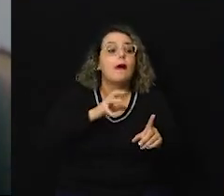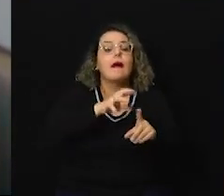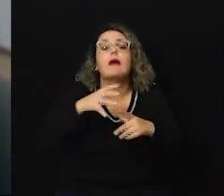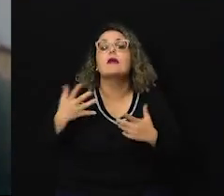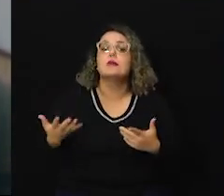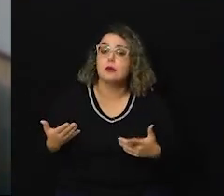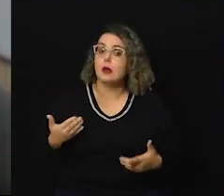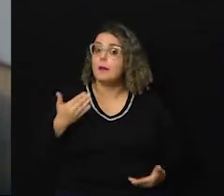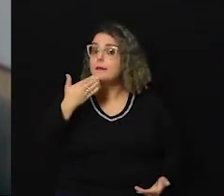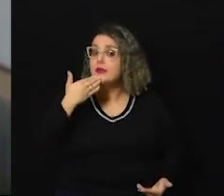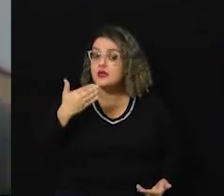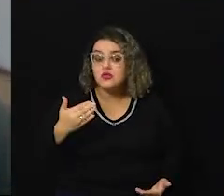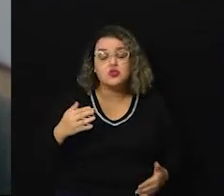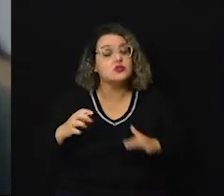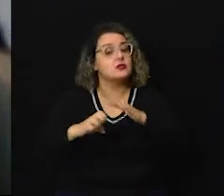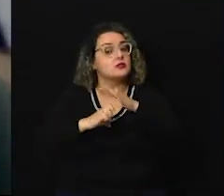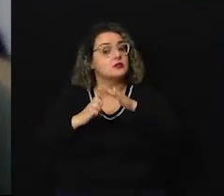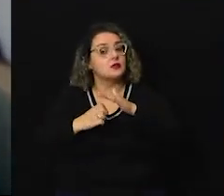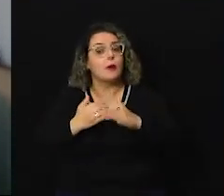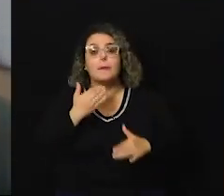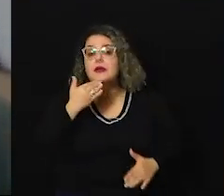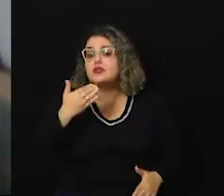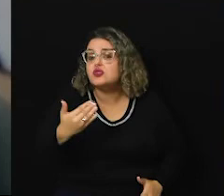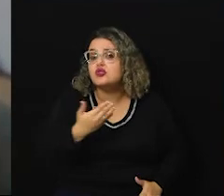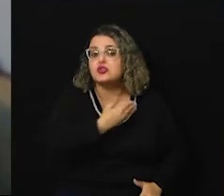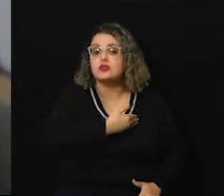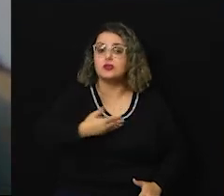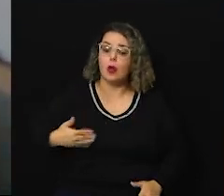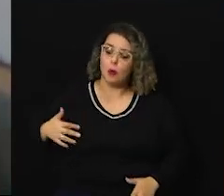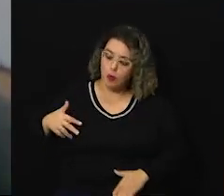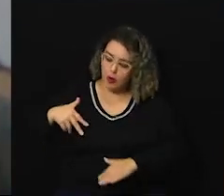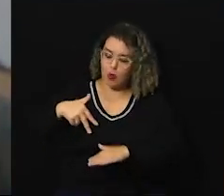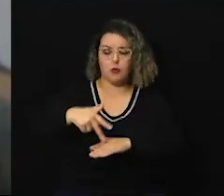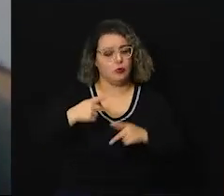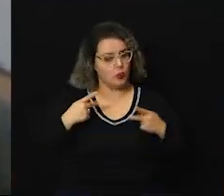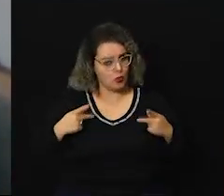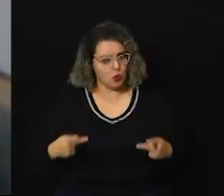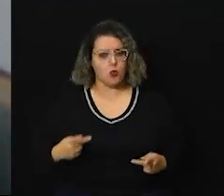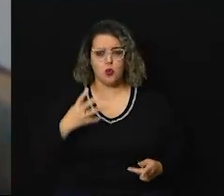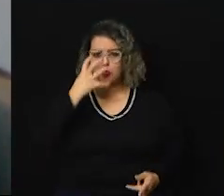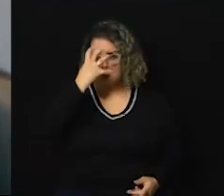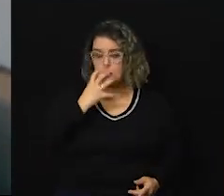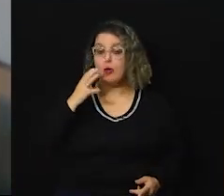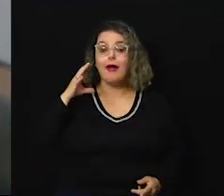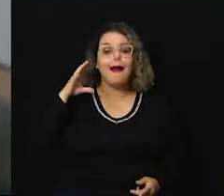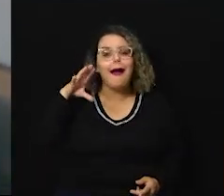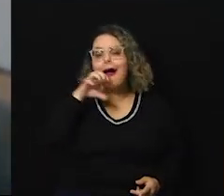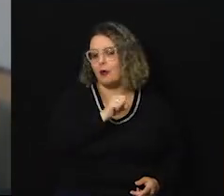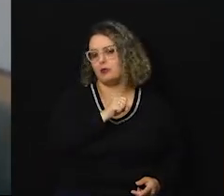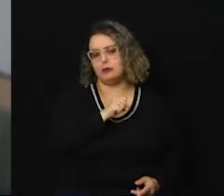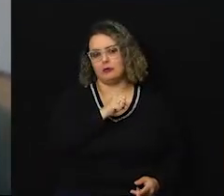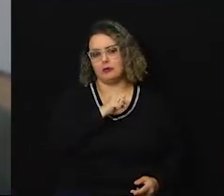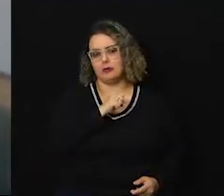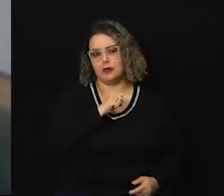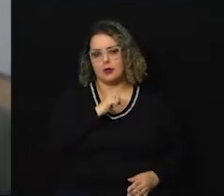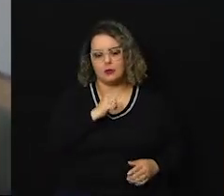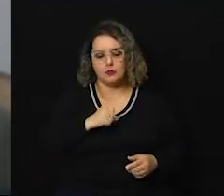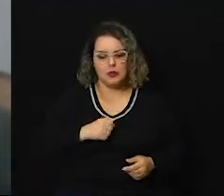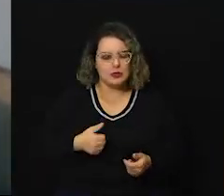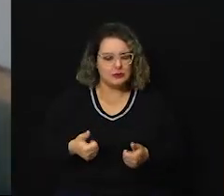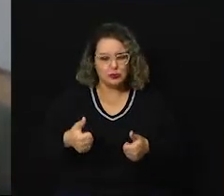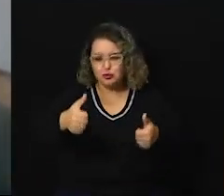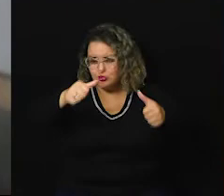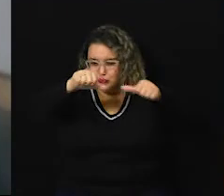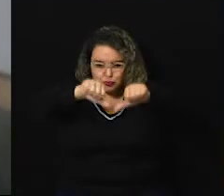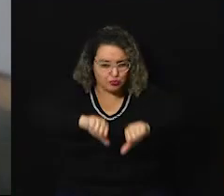seu Impacto cobrado das empresas cobrados governos Uma postura mais séria e imediata em relação à